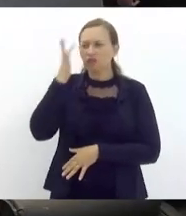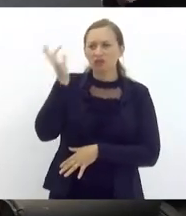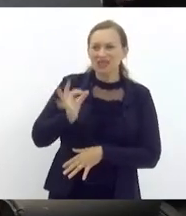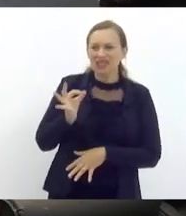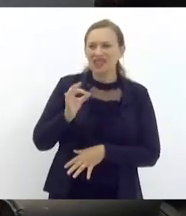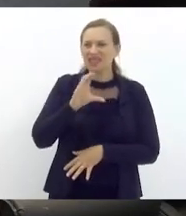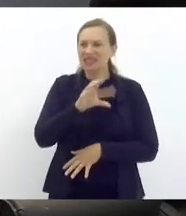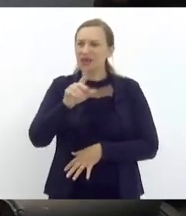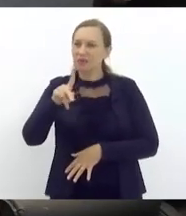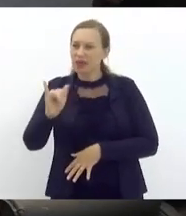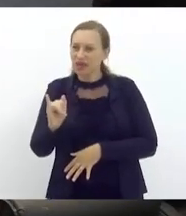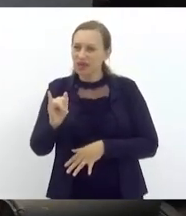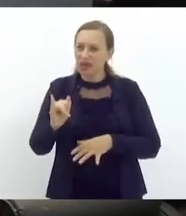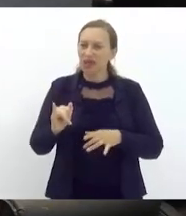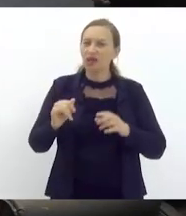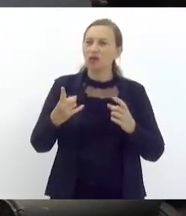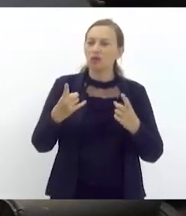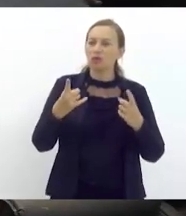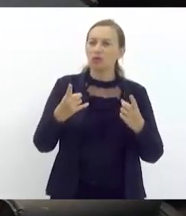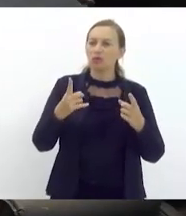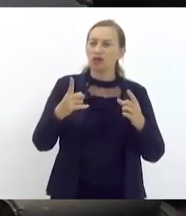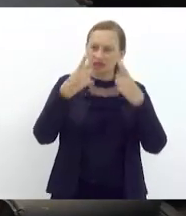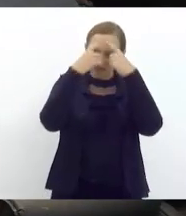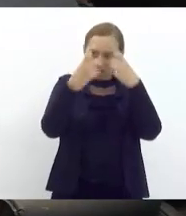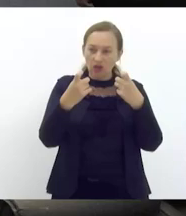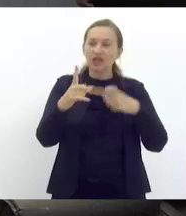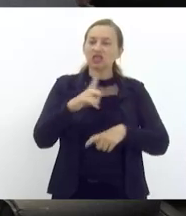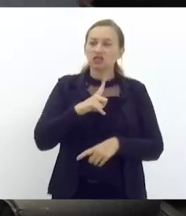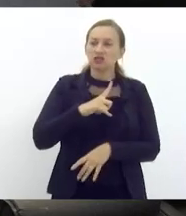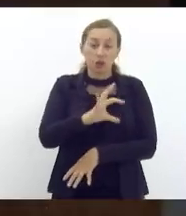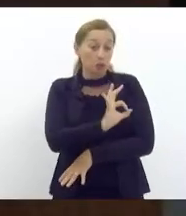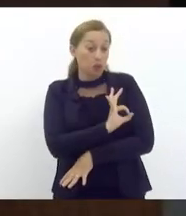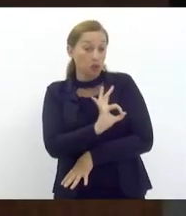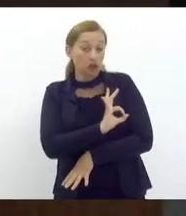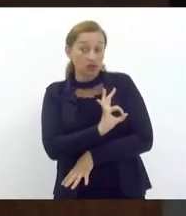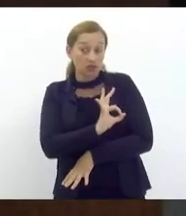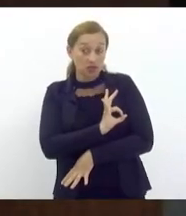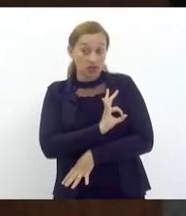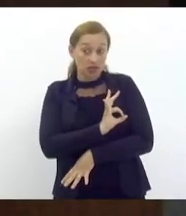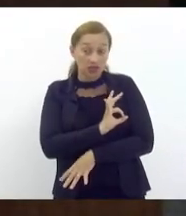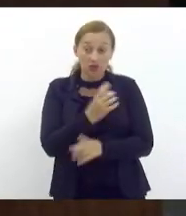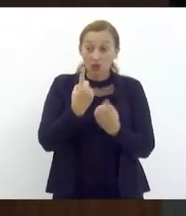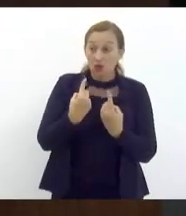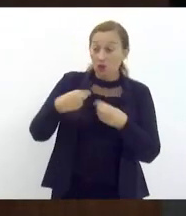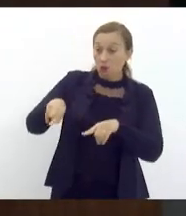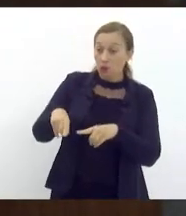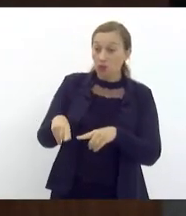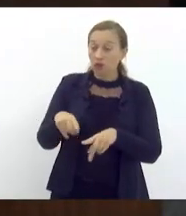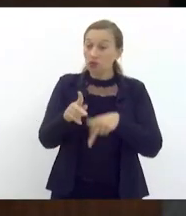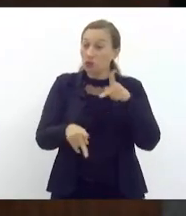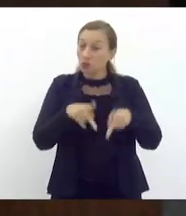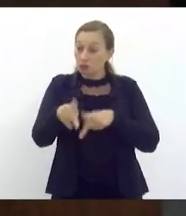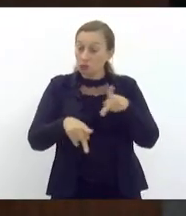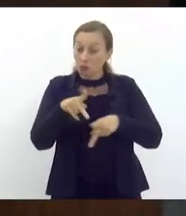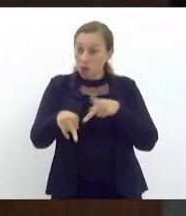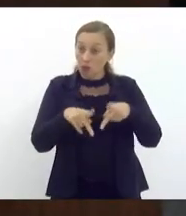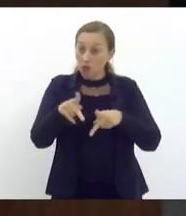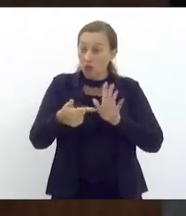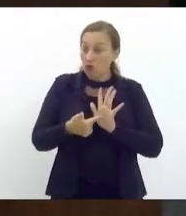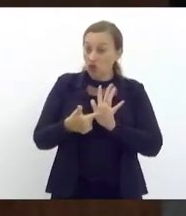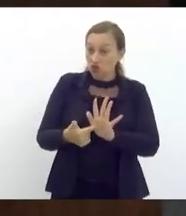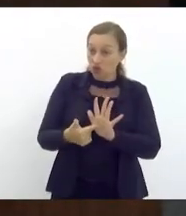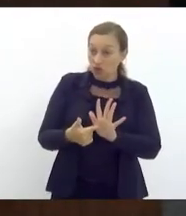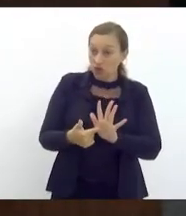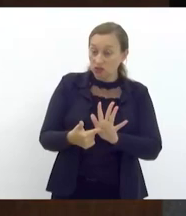a respeito desse ato tivemos novamente policiais que foram colocados contra a população por imagens como se fossem realmente